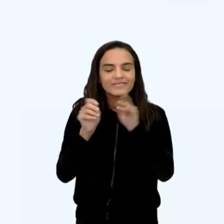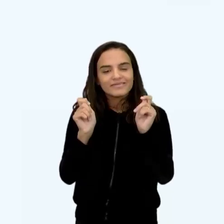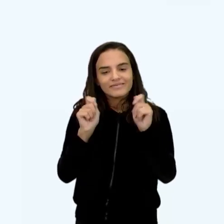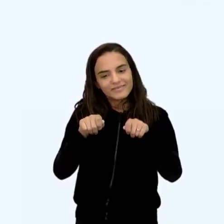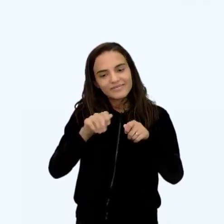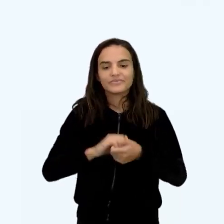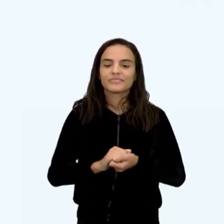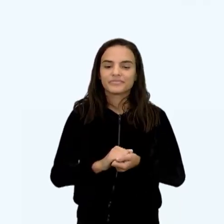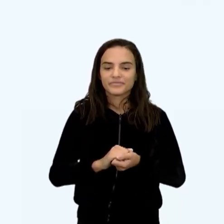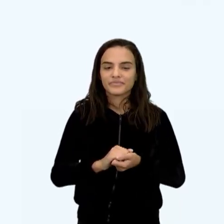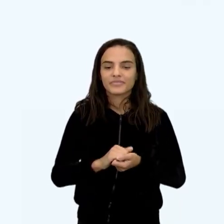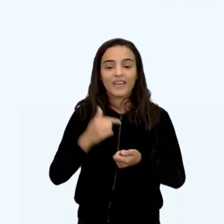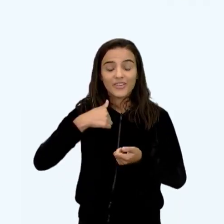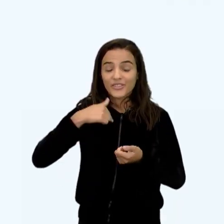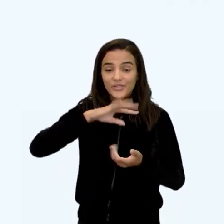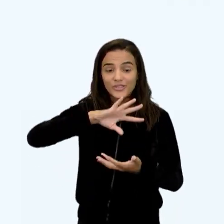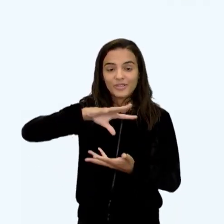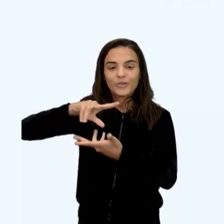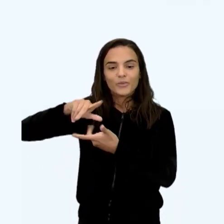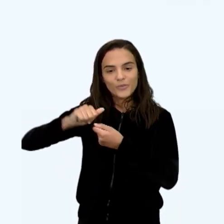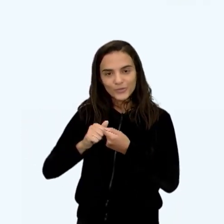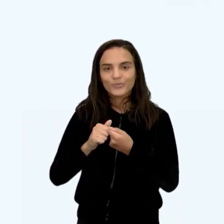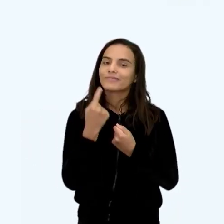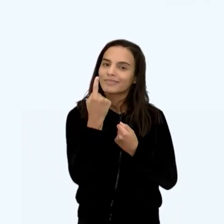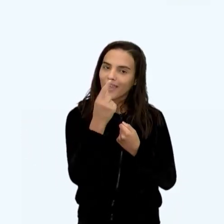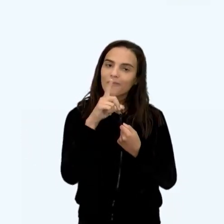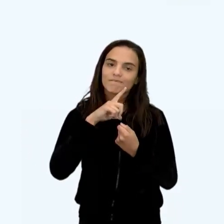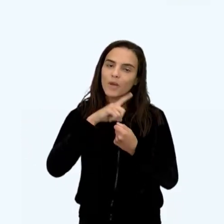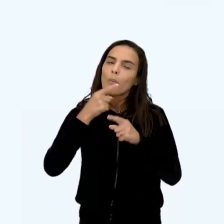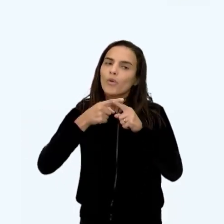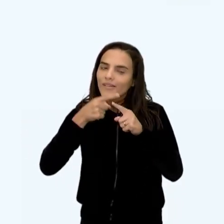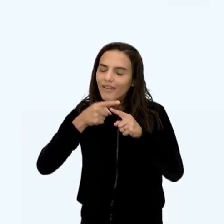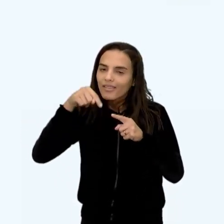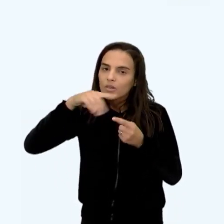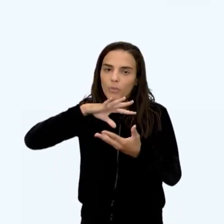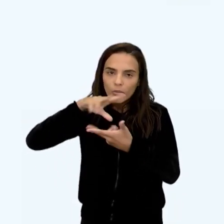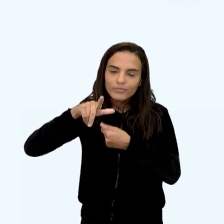está aqui nesse mundo por um motivo.